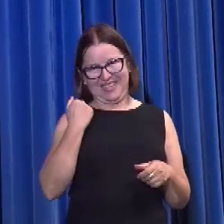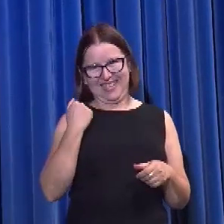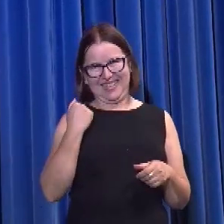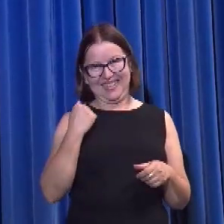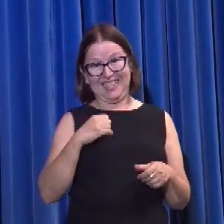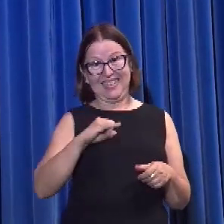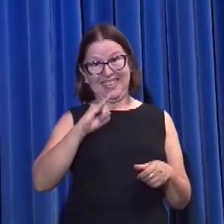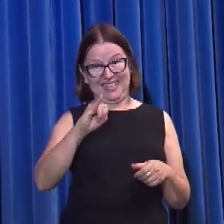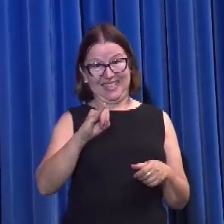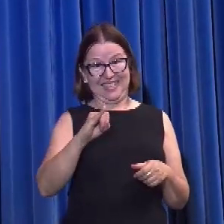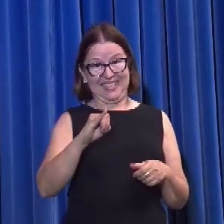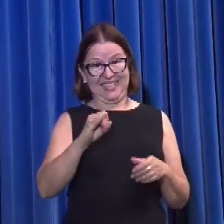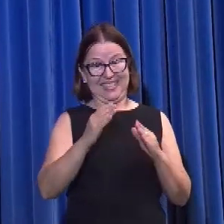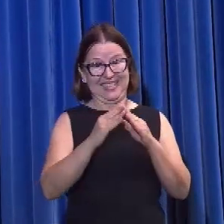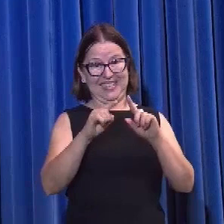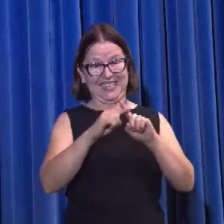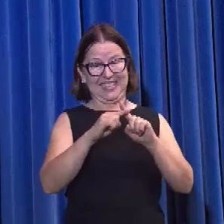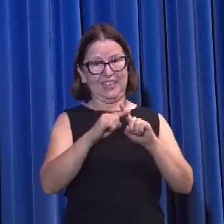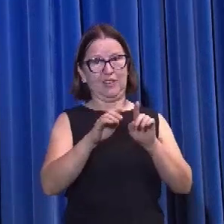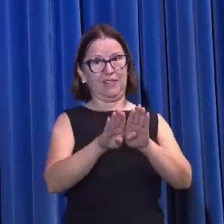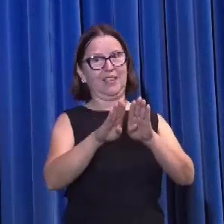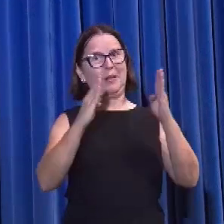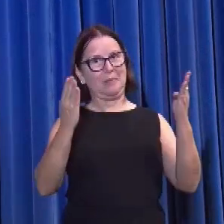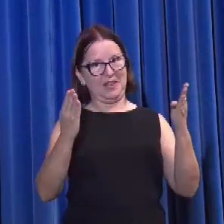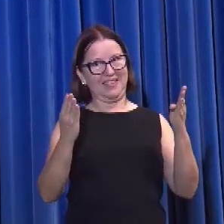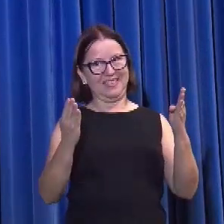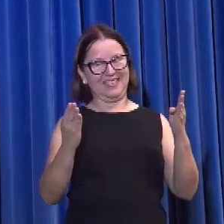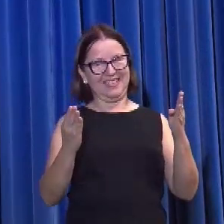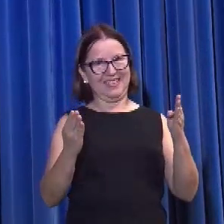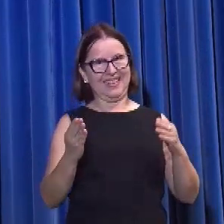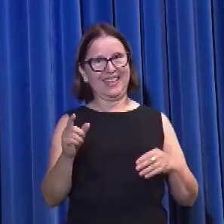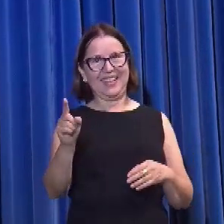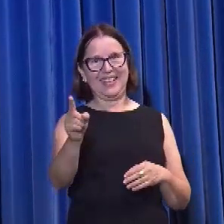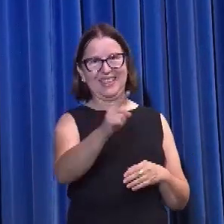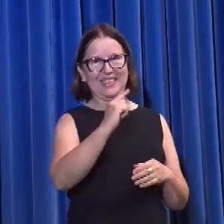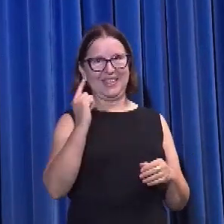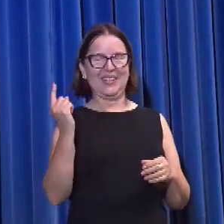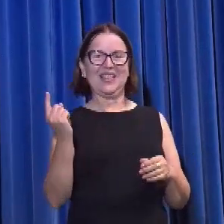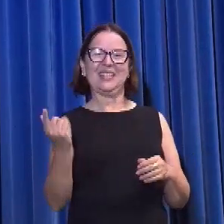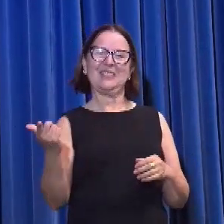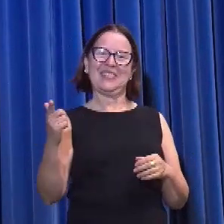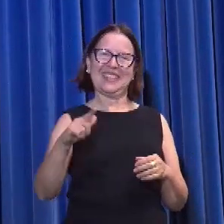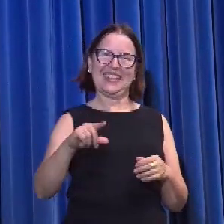estivermos abertos, nós vamos voltar aqui para a gente